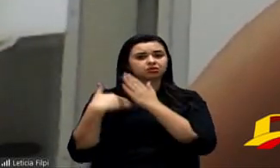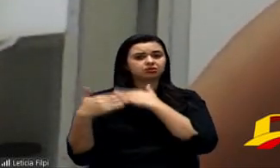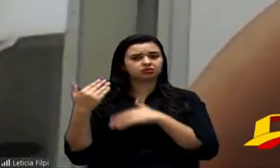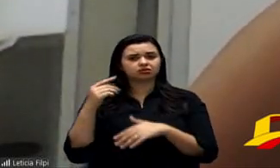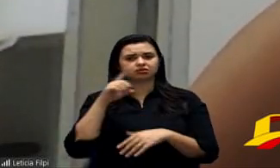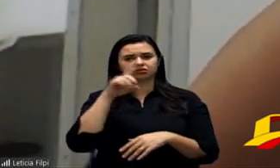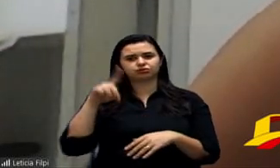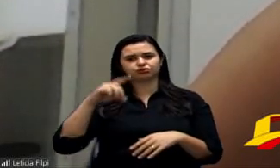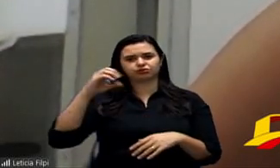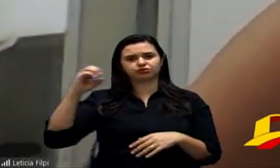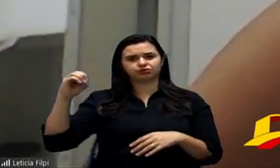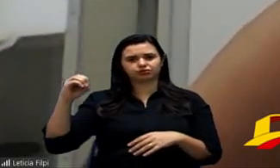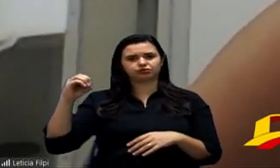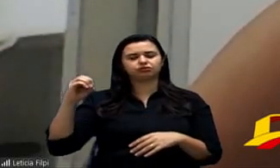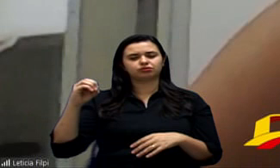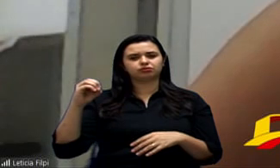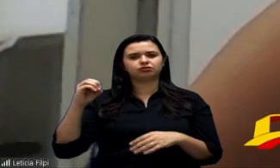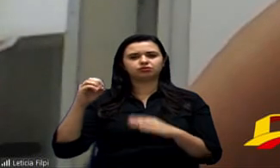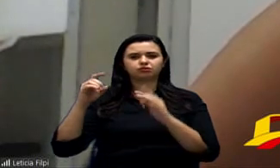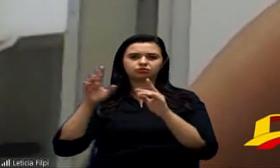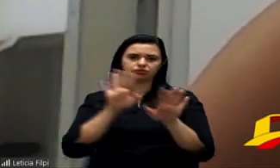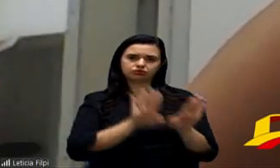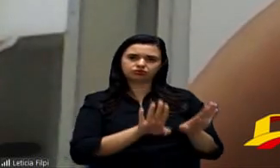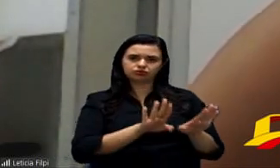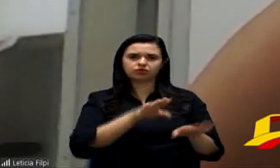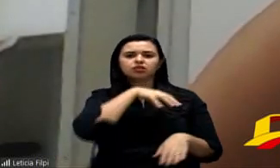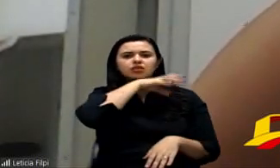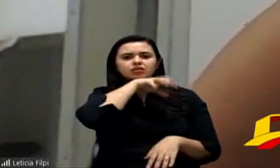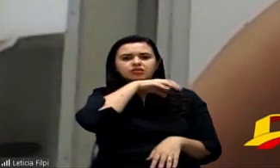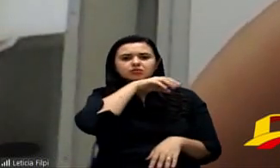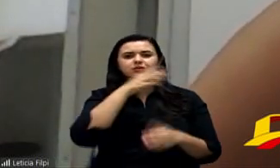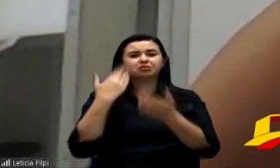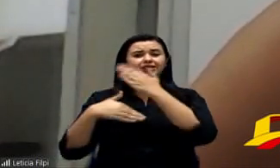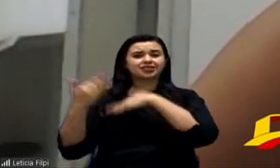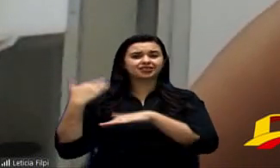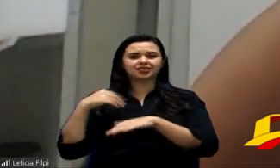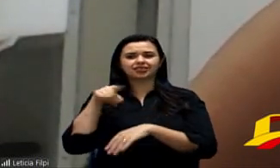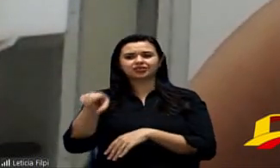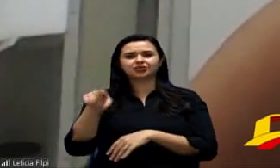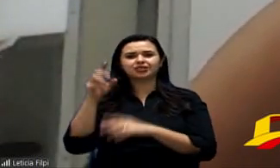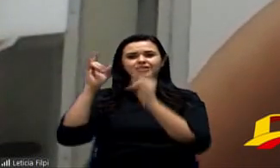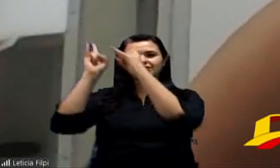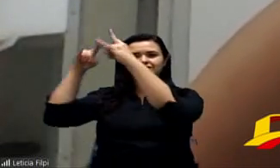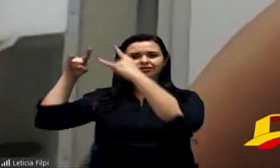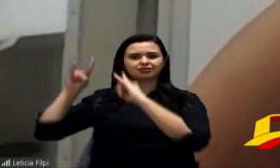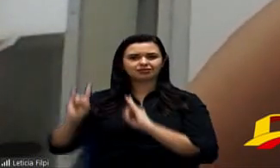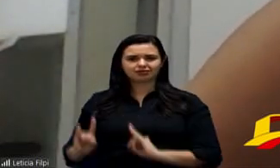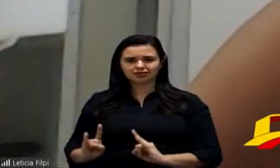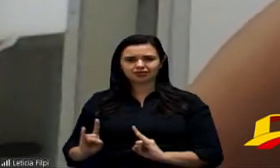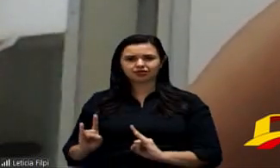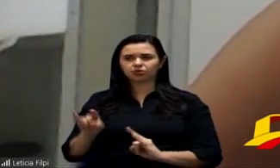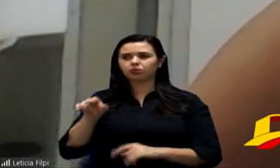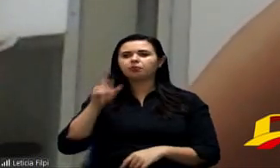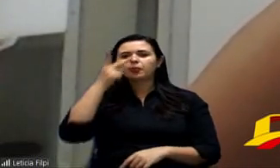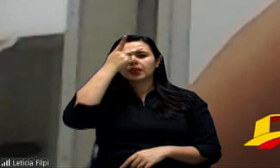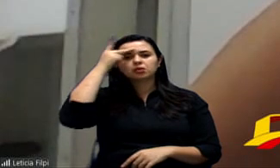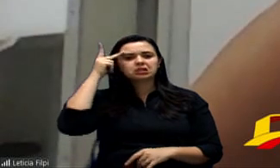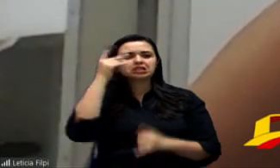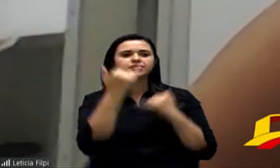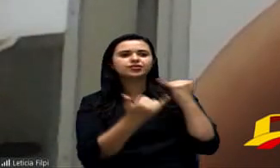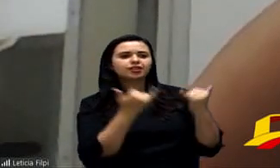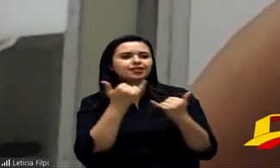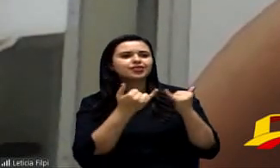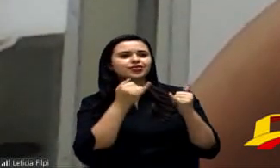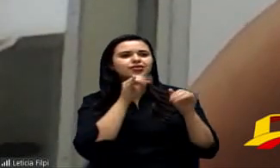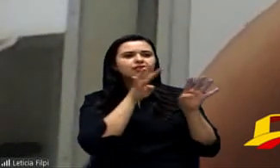aprisionaram esses animais para que eles fossem exibidos para diversão pública. Tá? A lei fala em coleção